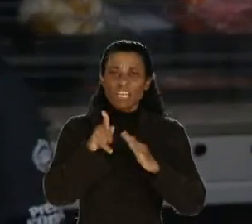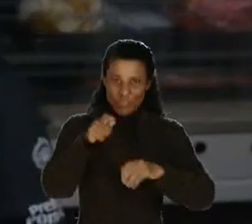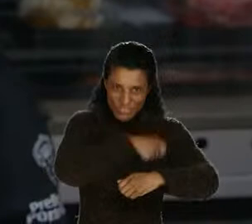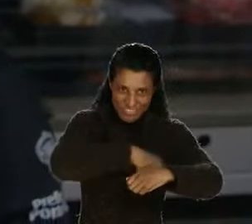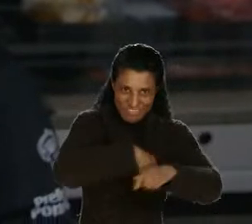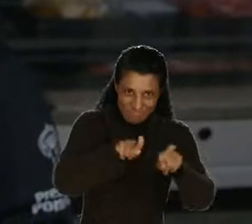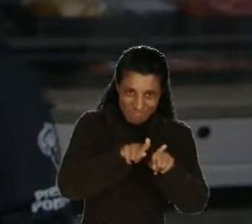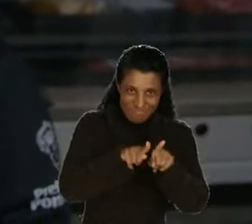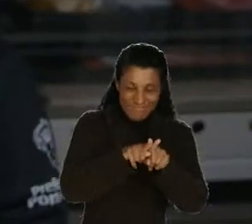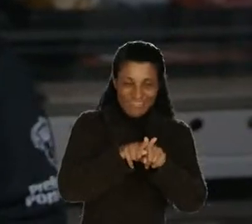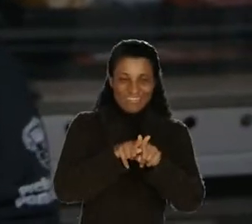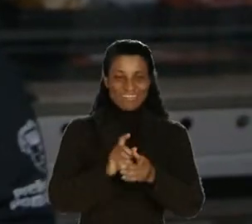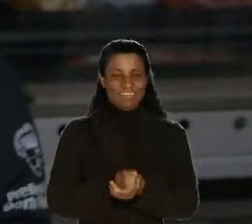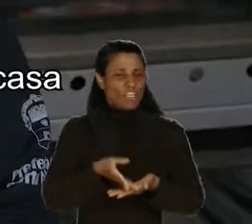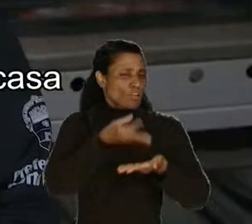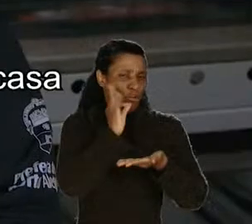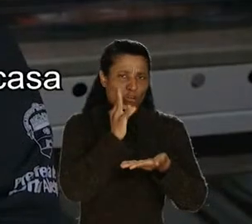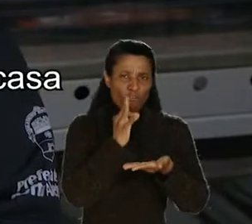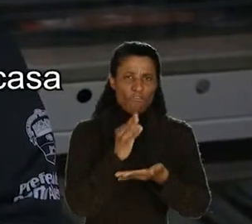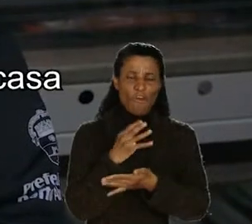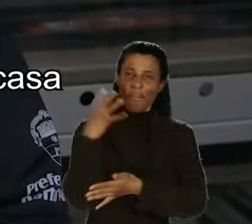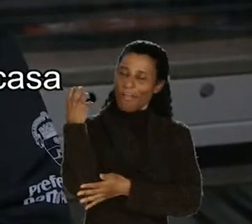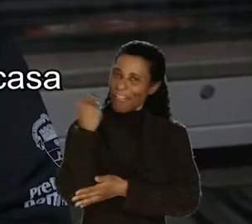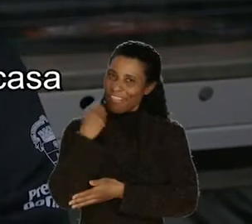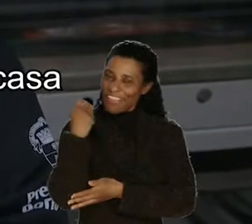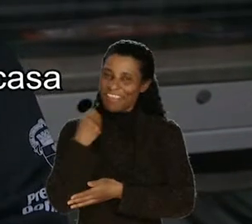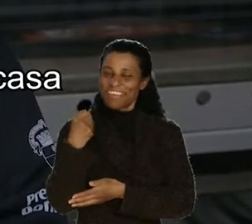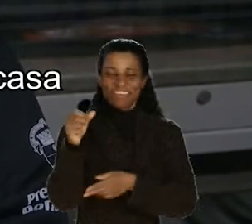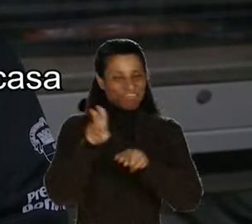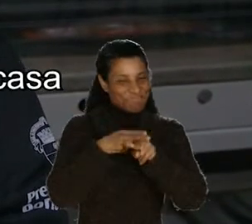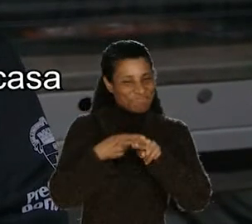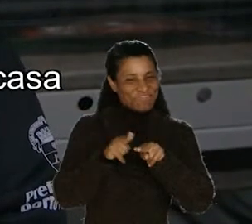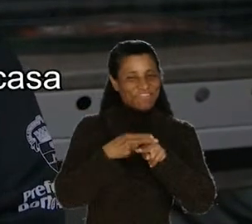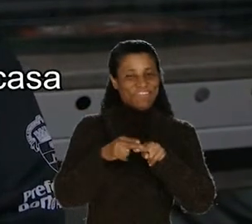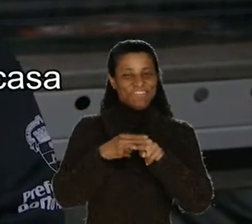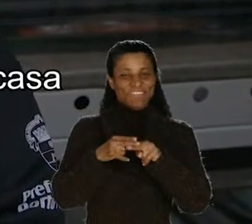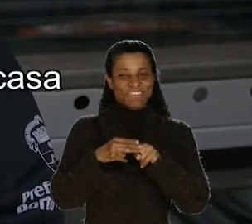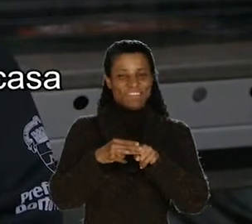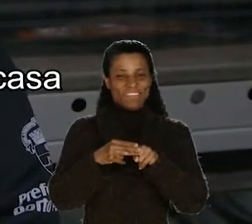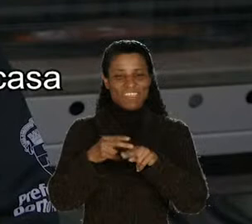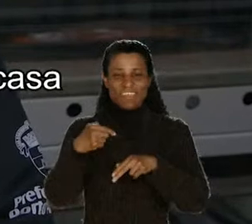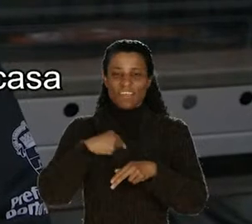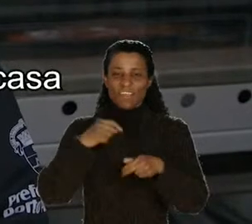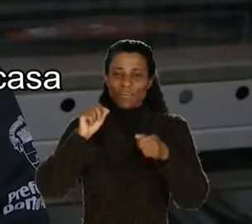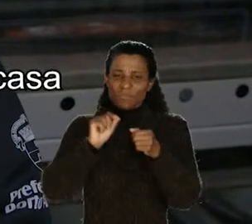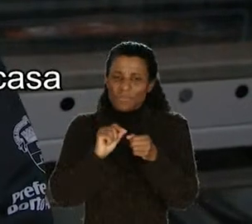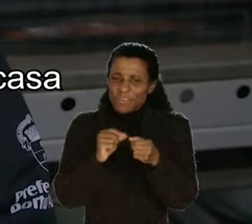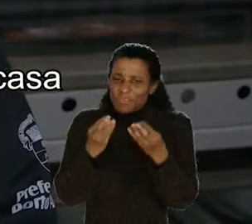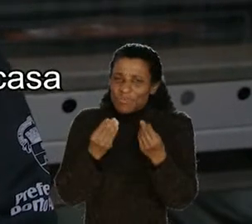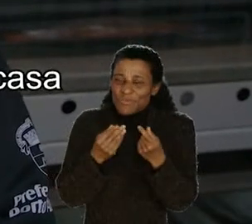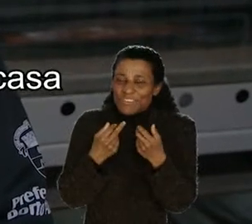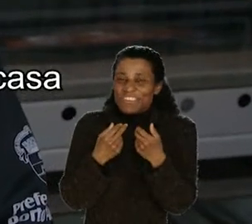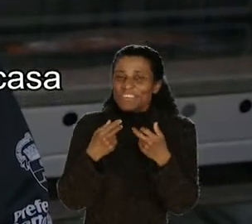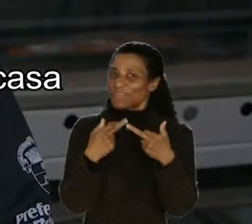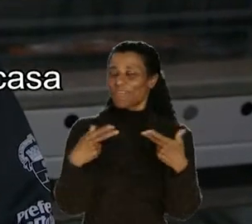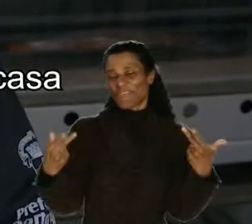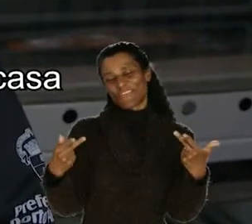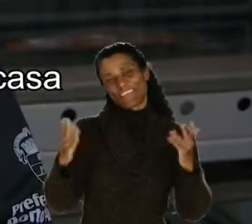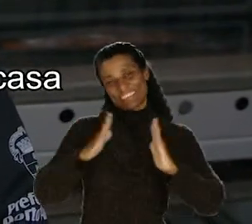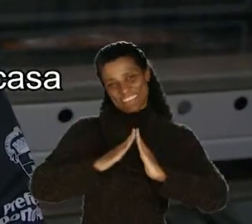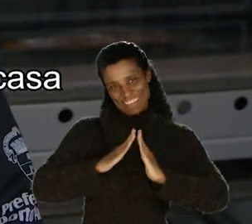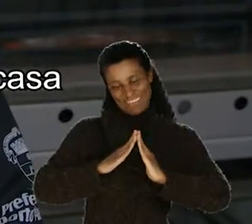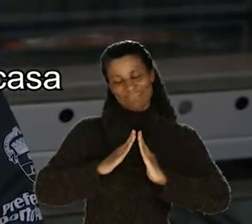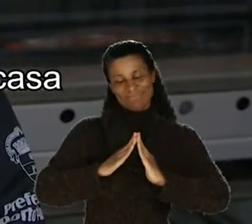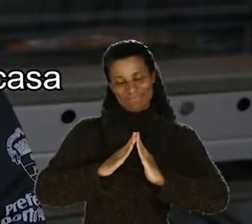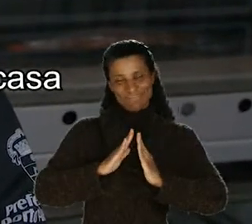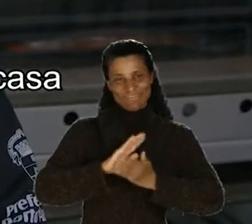E em casa, tu cozinhas também? Café, leite, escalo, mundo frio.